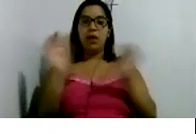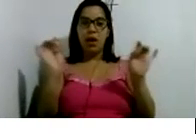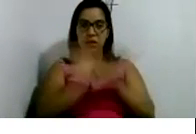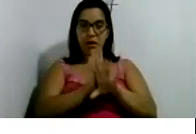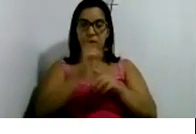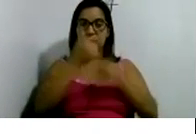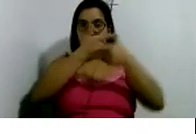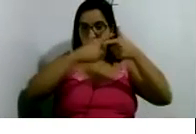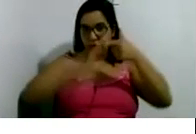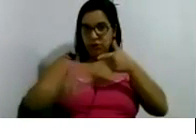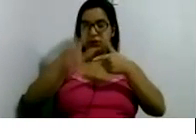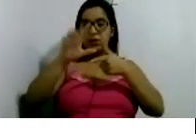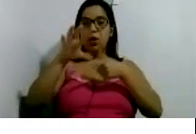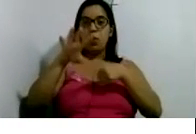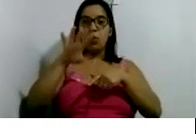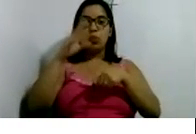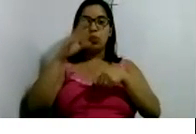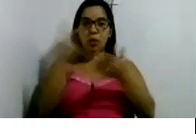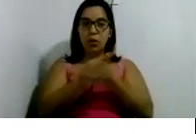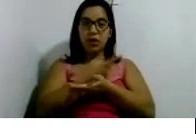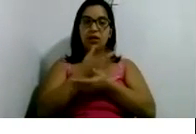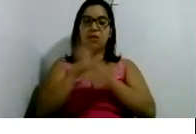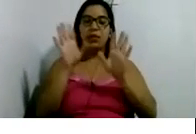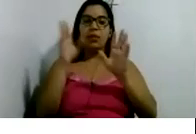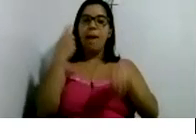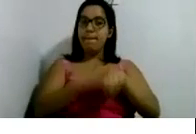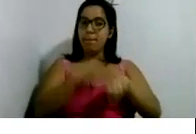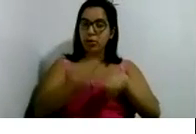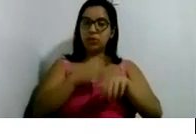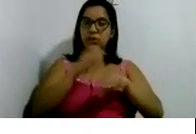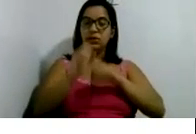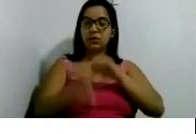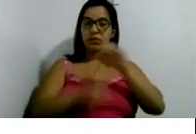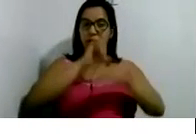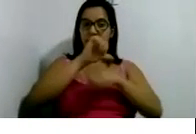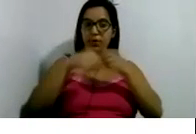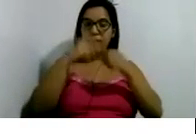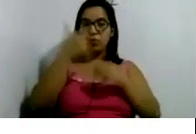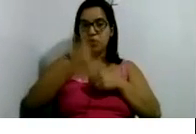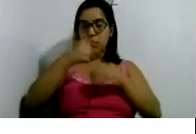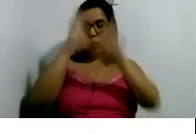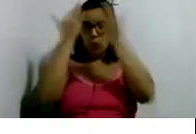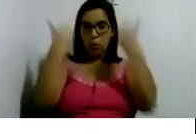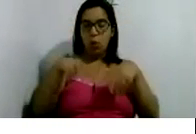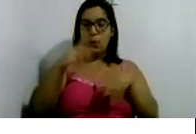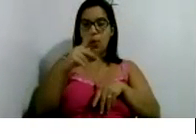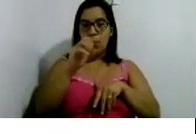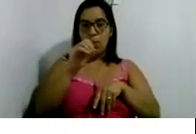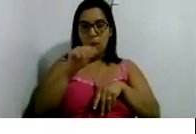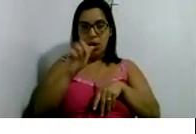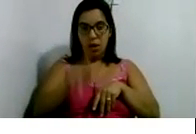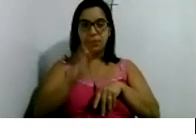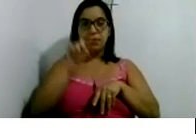segunda divisão meiótica, e aí ele já vai estar maduro e formar o segundo corpo polar. Depois disso, a gente